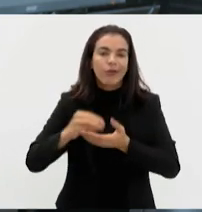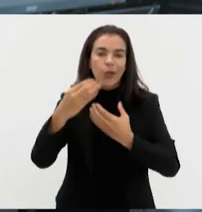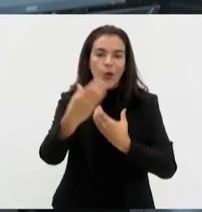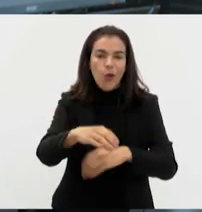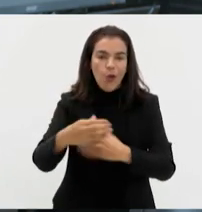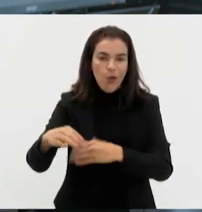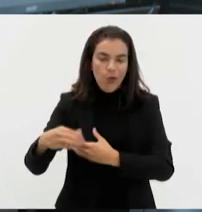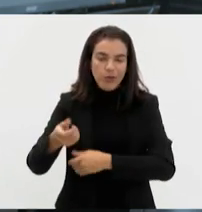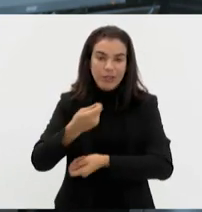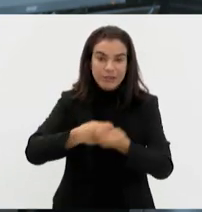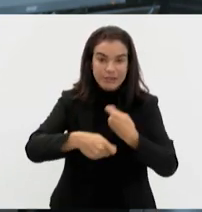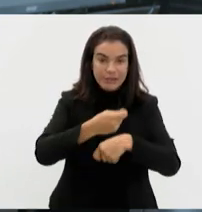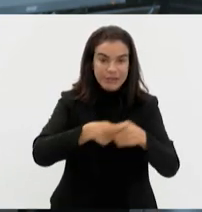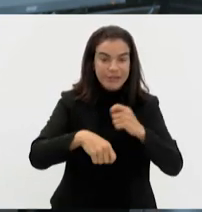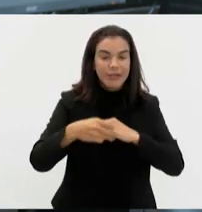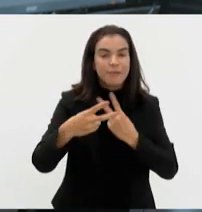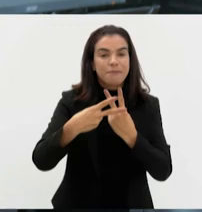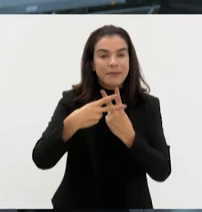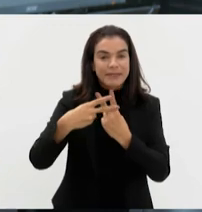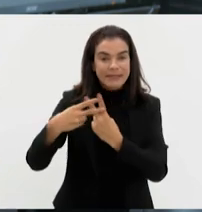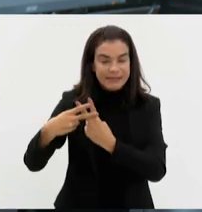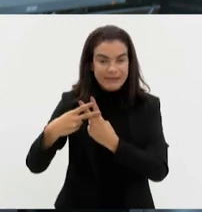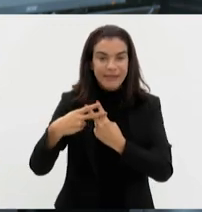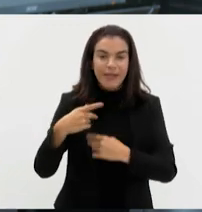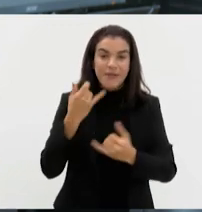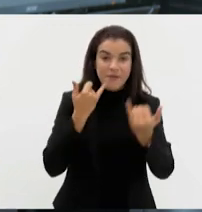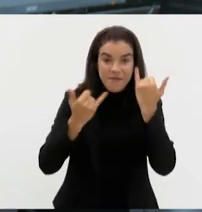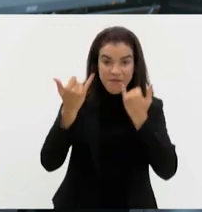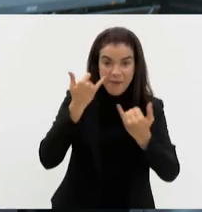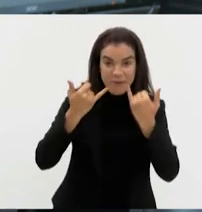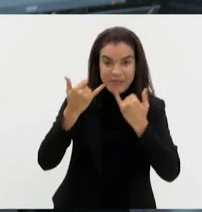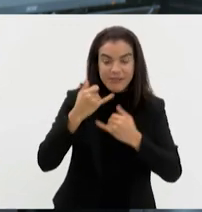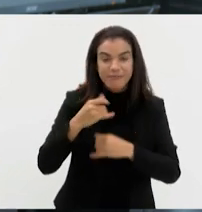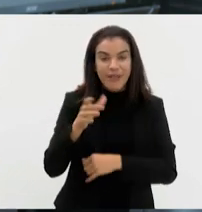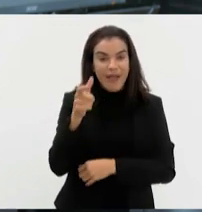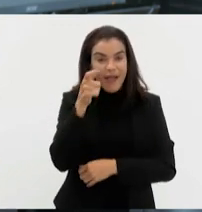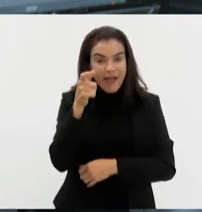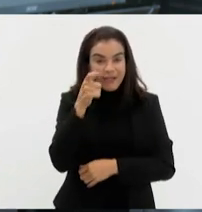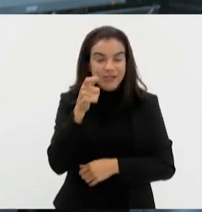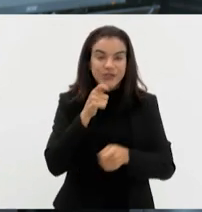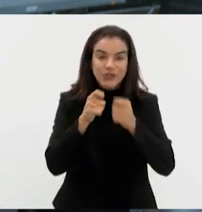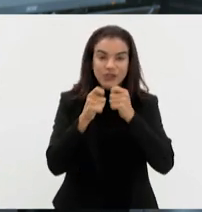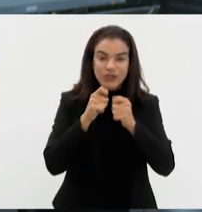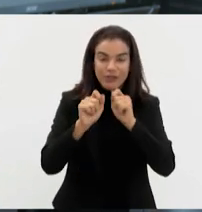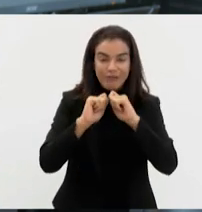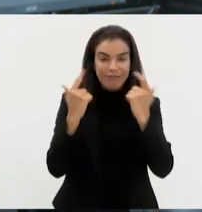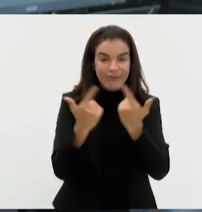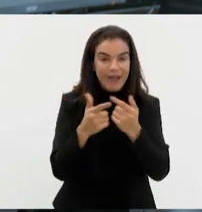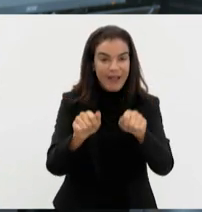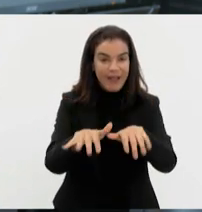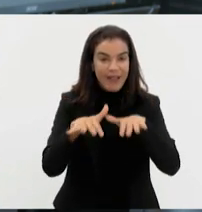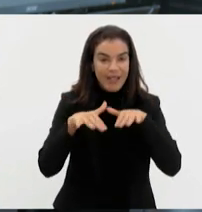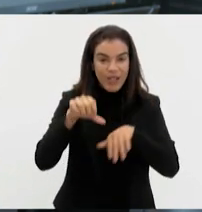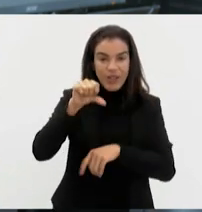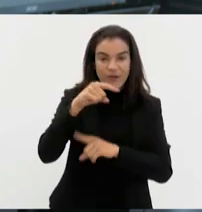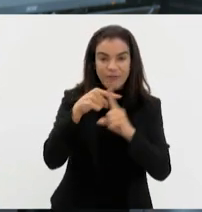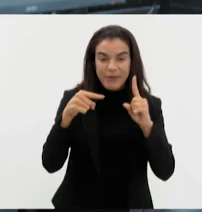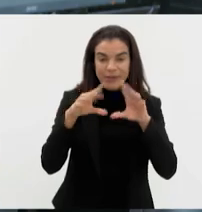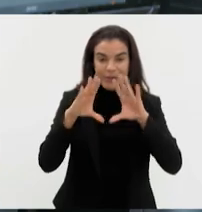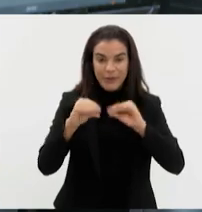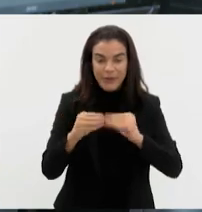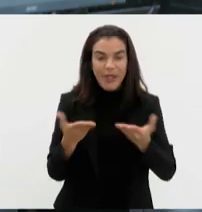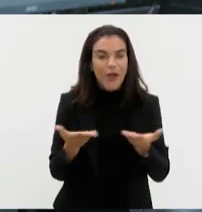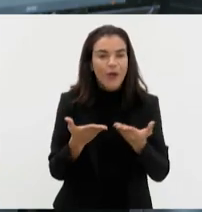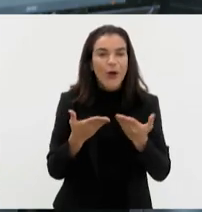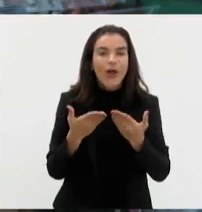Estadual de Administração Penitenciária. As informações você assiste logo mais no Jornal da Alerj às 9h30 da noite. Vamos agora ao nosso giro